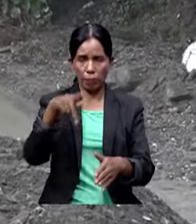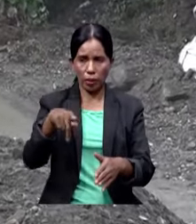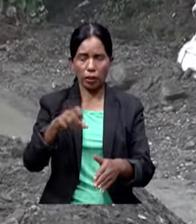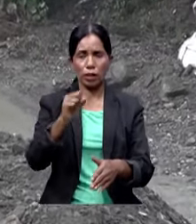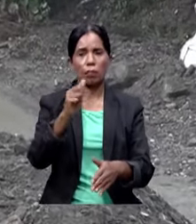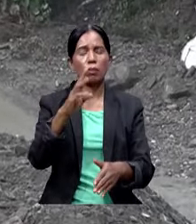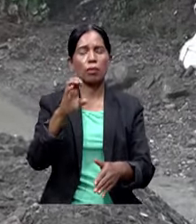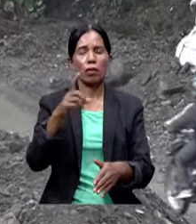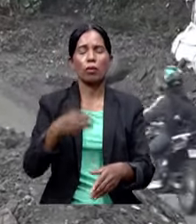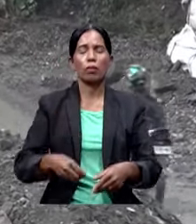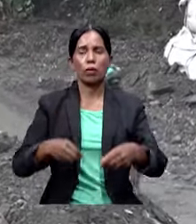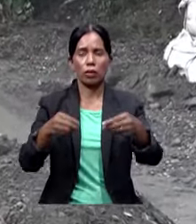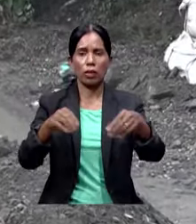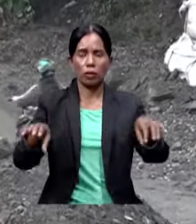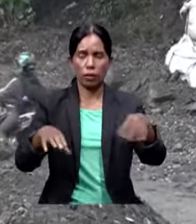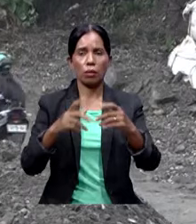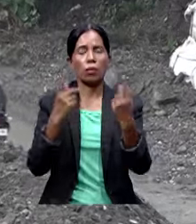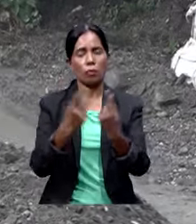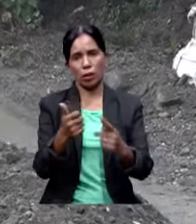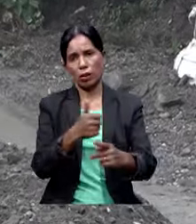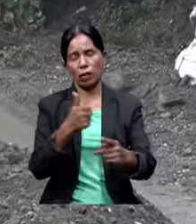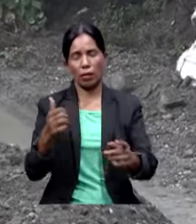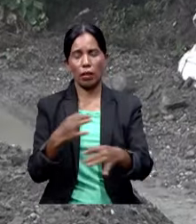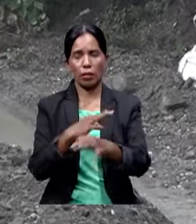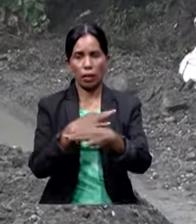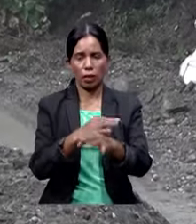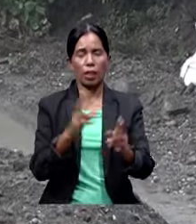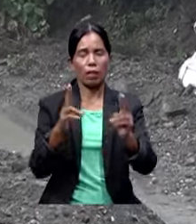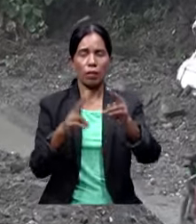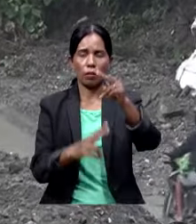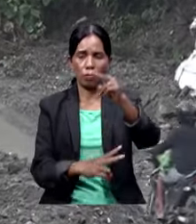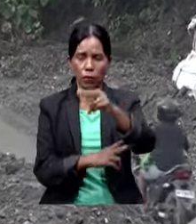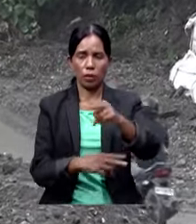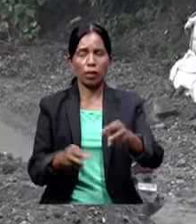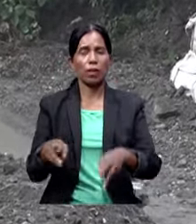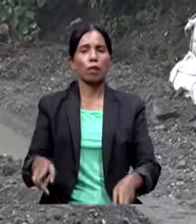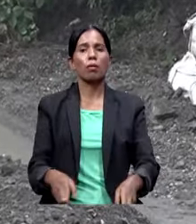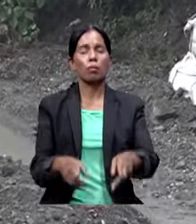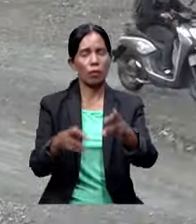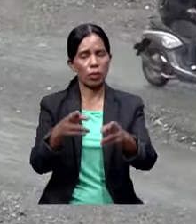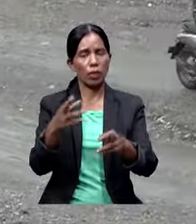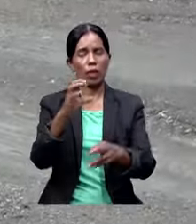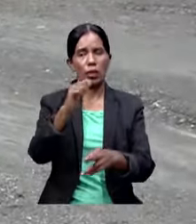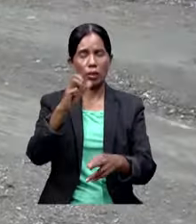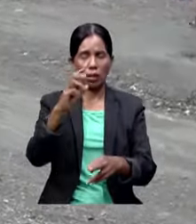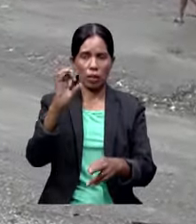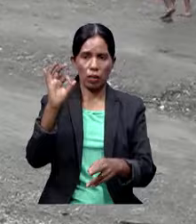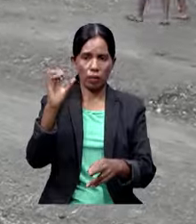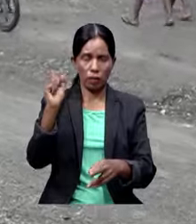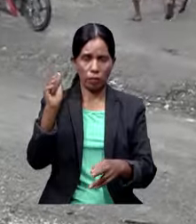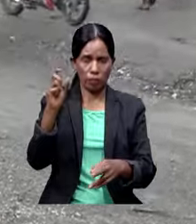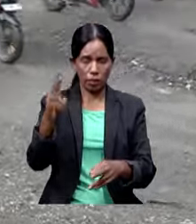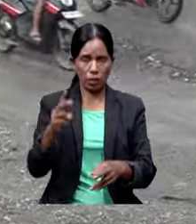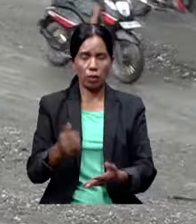HTT nie foi na orientação da companhia Balu a tu construir ponte e a mota Kashnafar que facilita movimento população